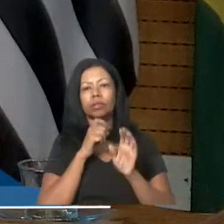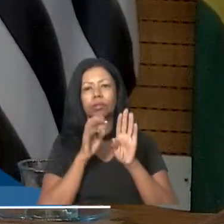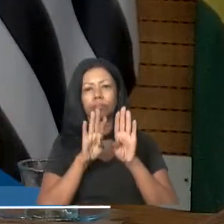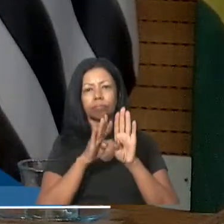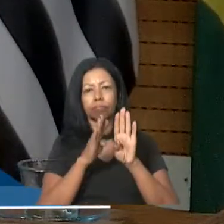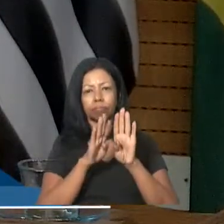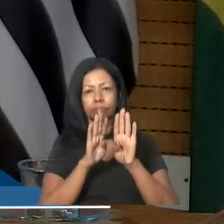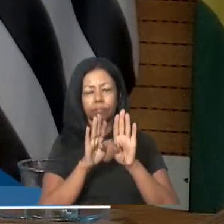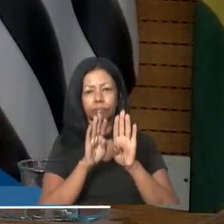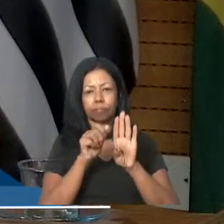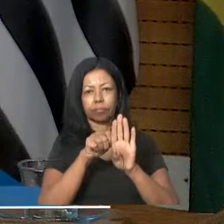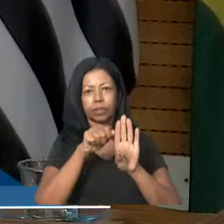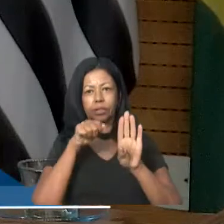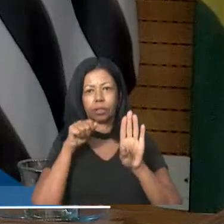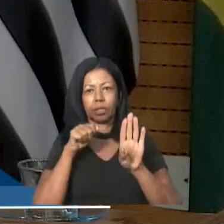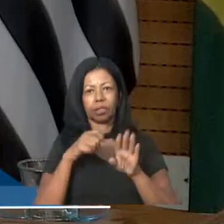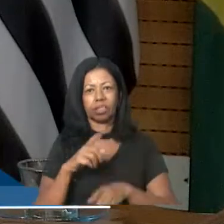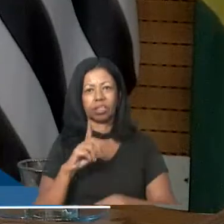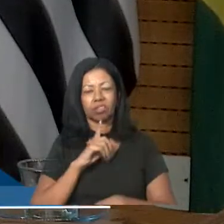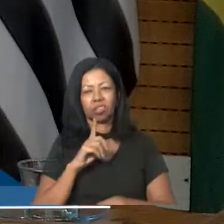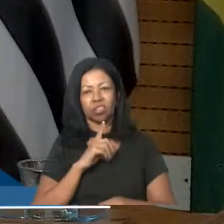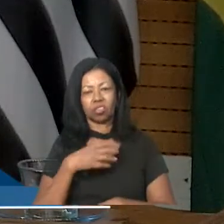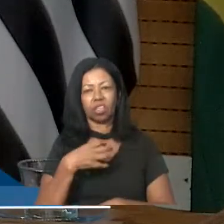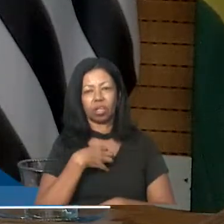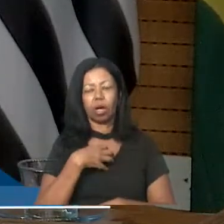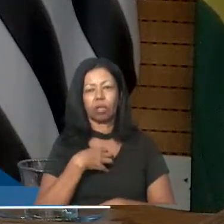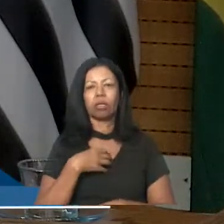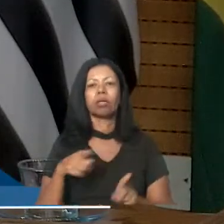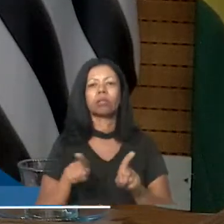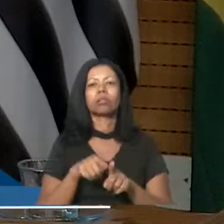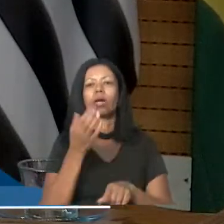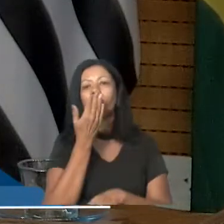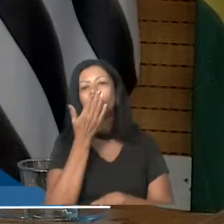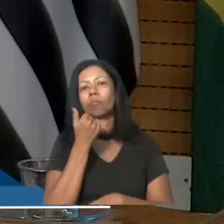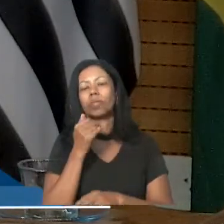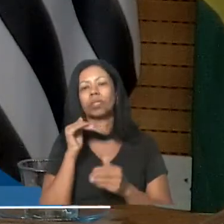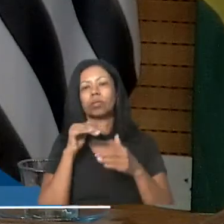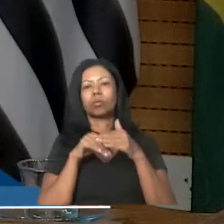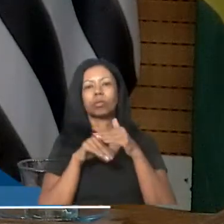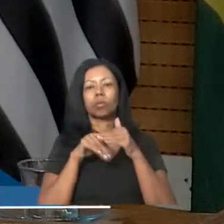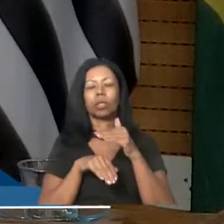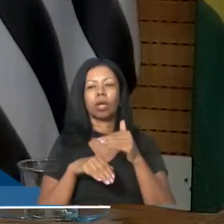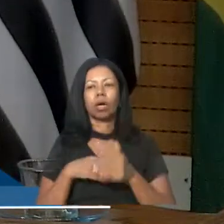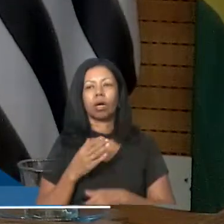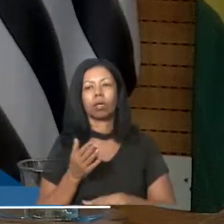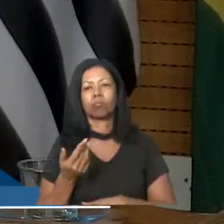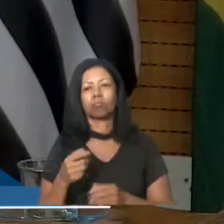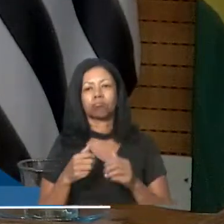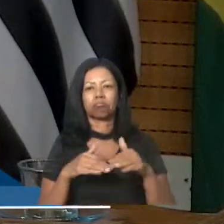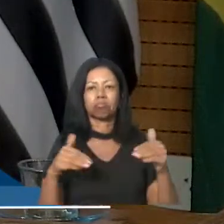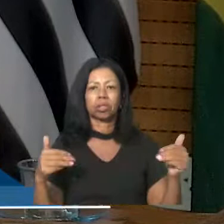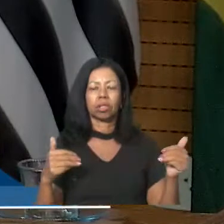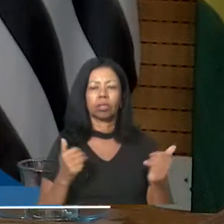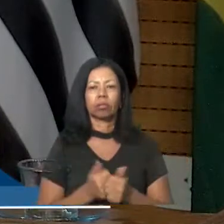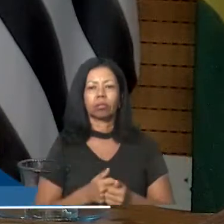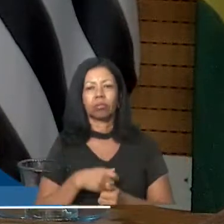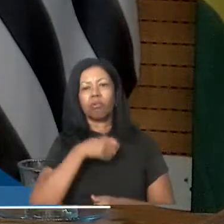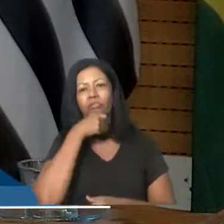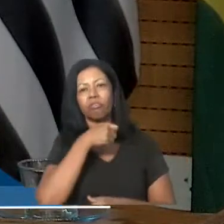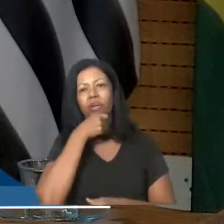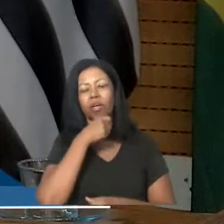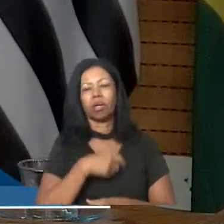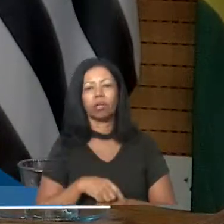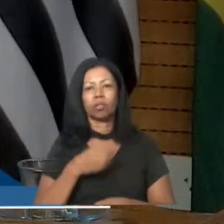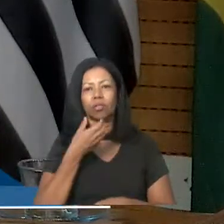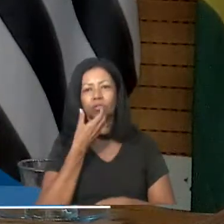porção de alimentos, e assim, os mantimentos armazenados, hortifruti, frutas com mofo.